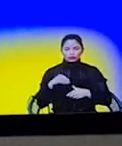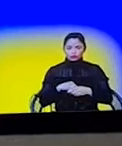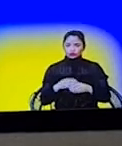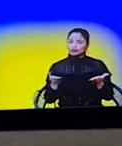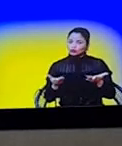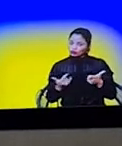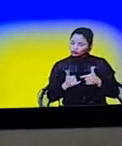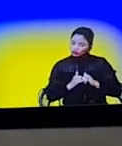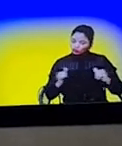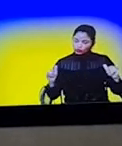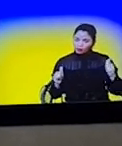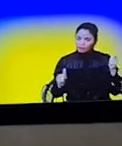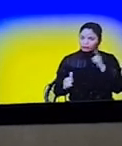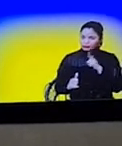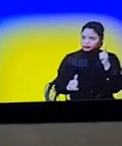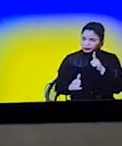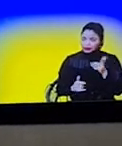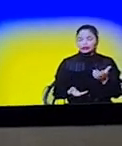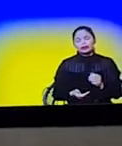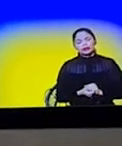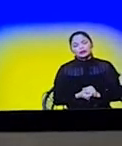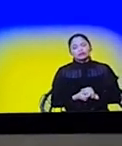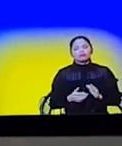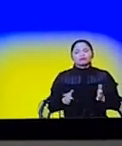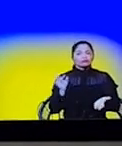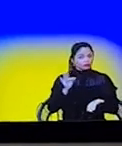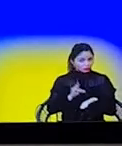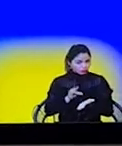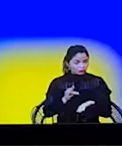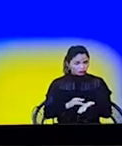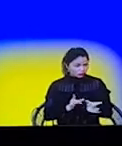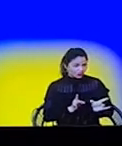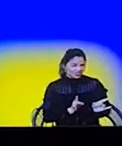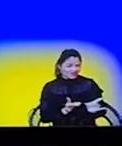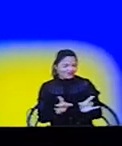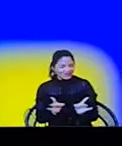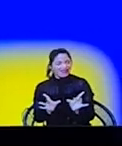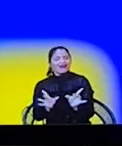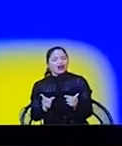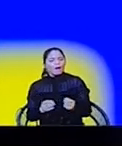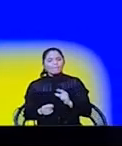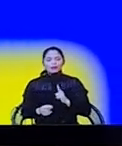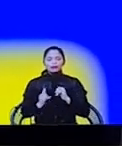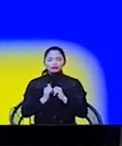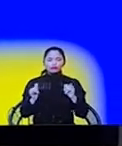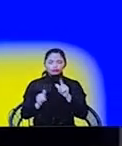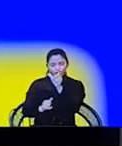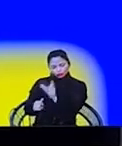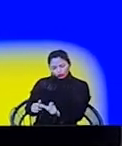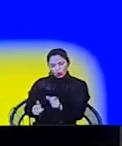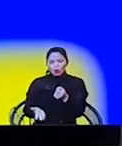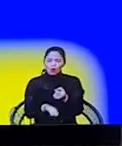de novo para o ganha-ganha. Então, se a gente realmente quer fazer você vender mais e a gente está dizendo que para o cliente ganhar, a